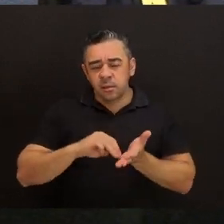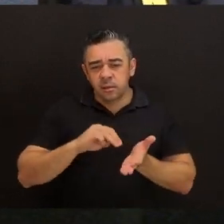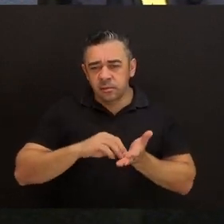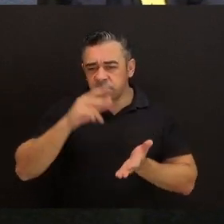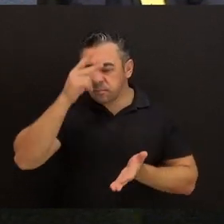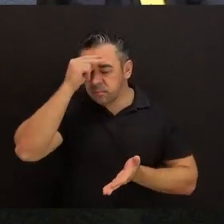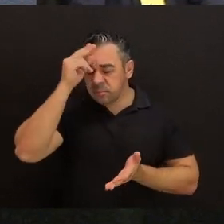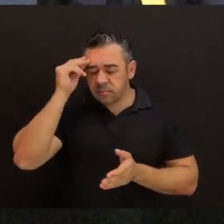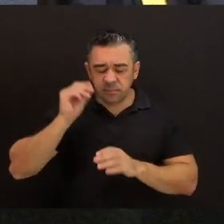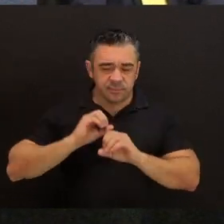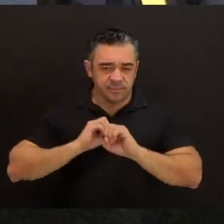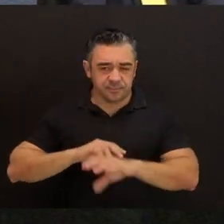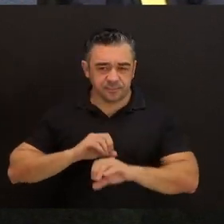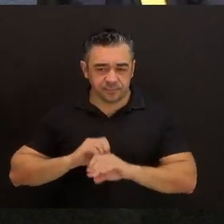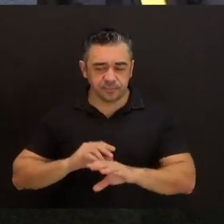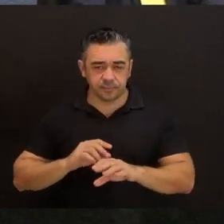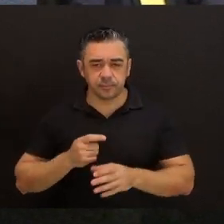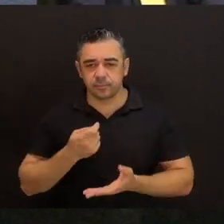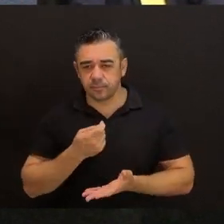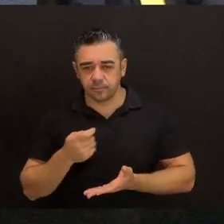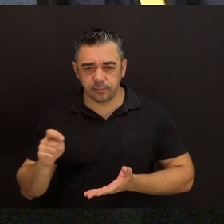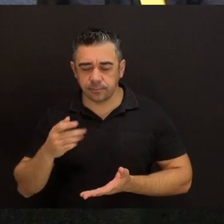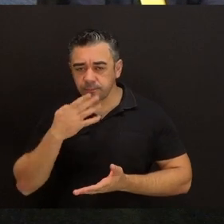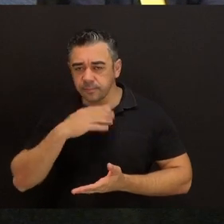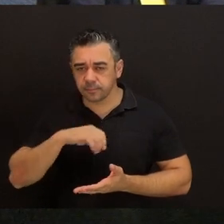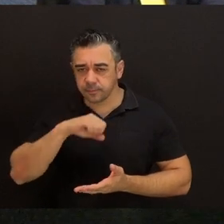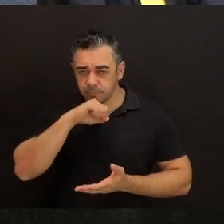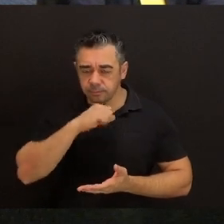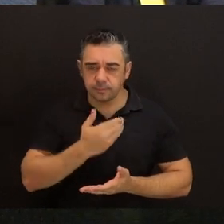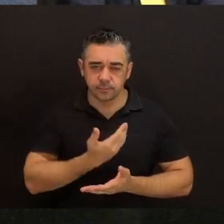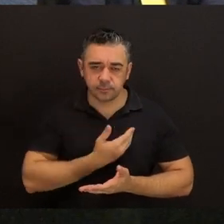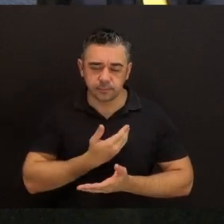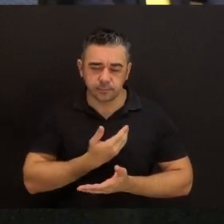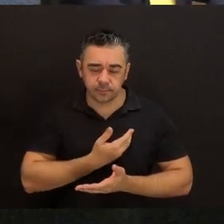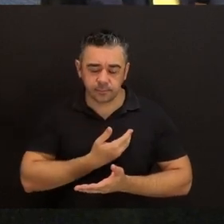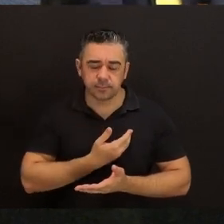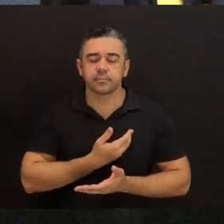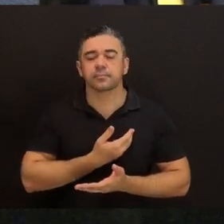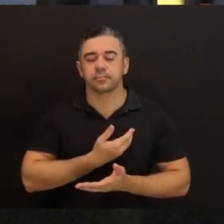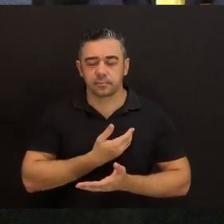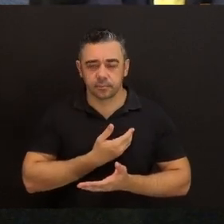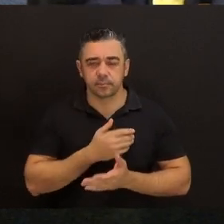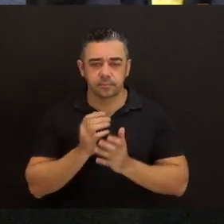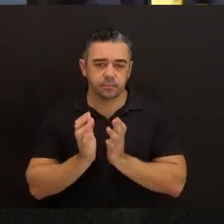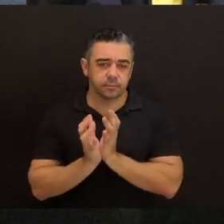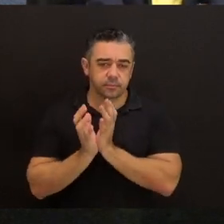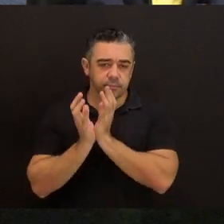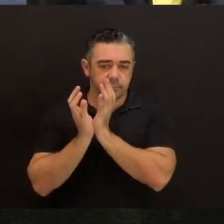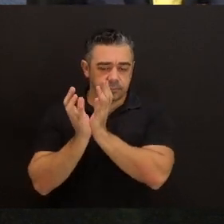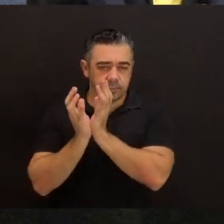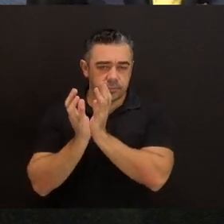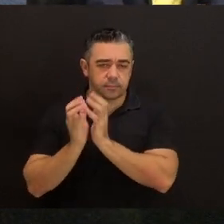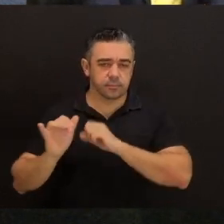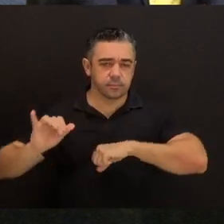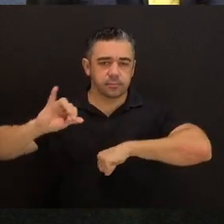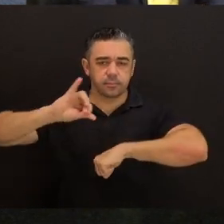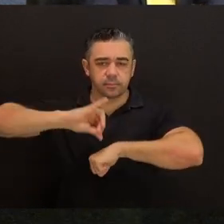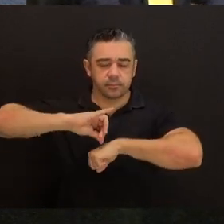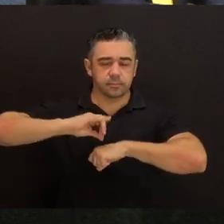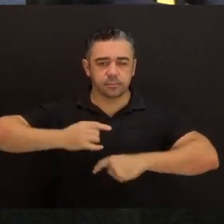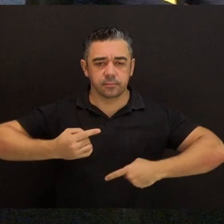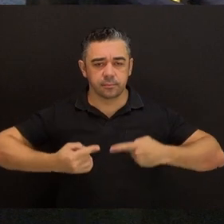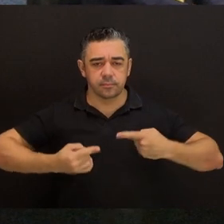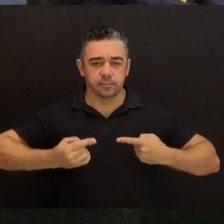de Educação Associação de Pais e amigos dos excepcionais e São José dos Pinhais colocamos em